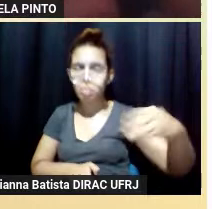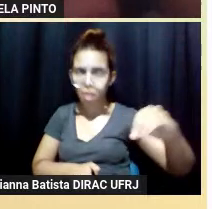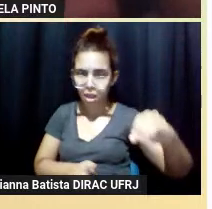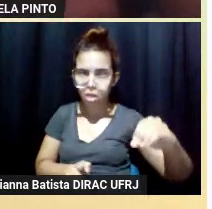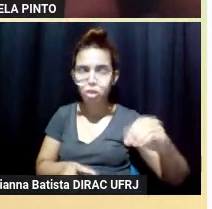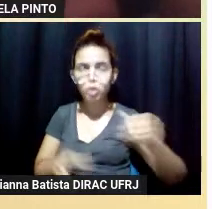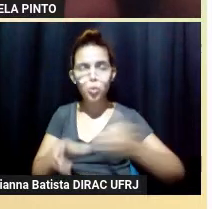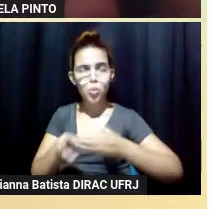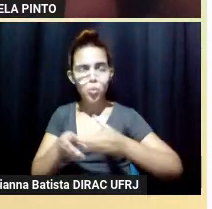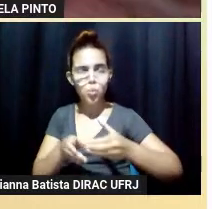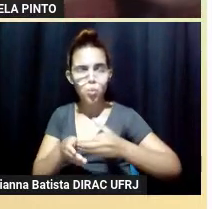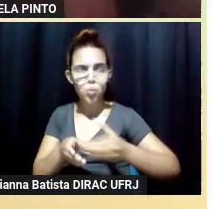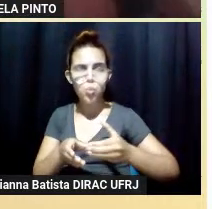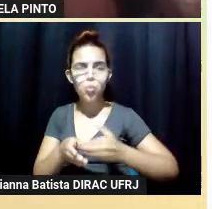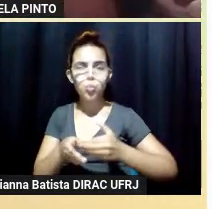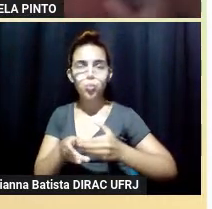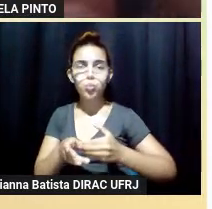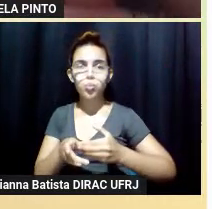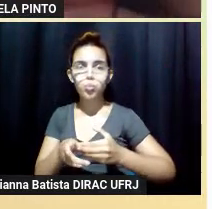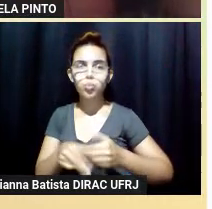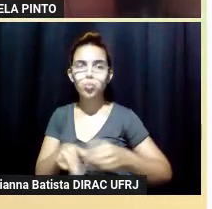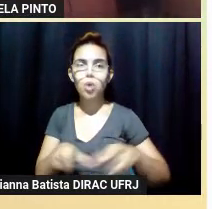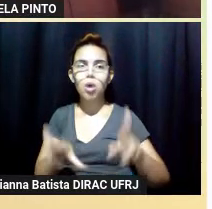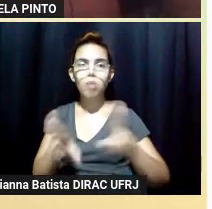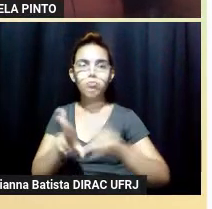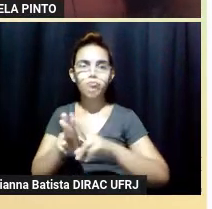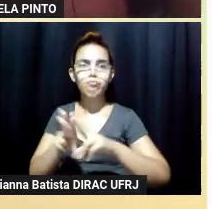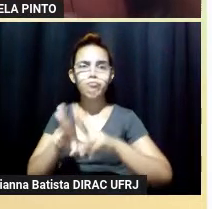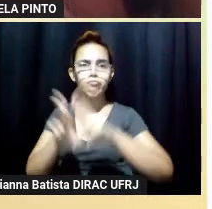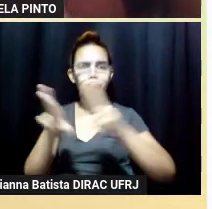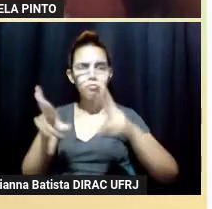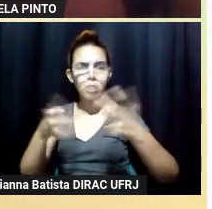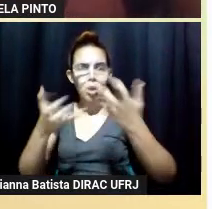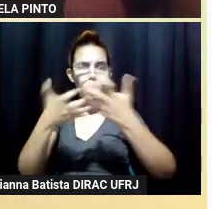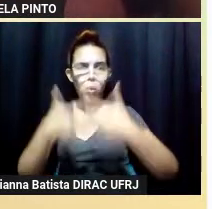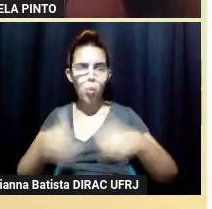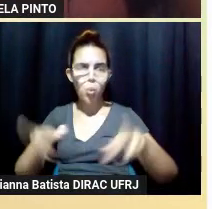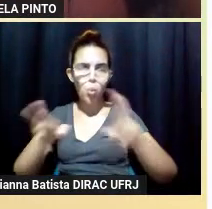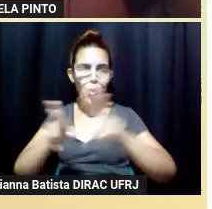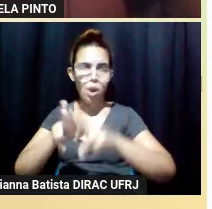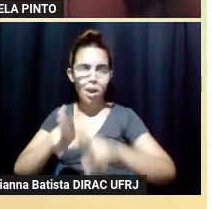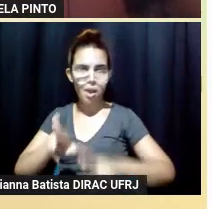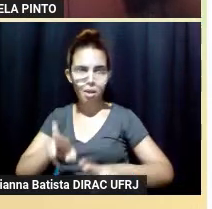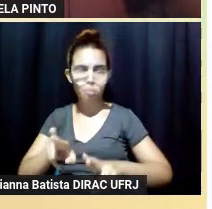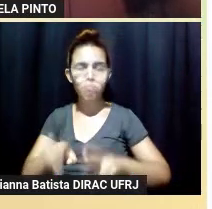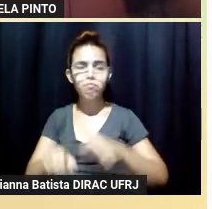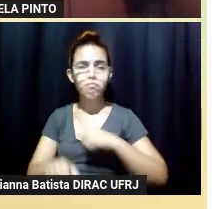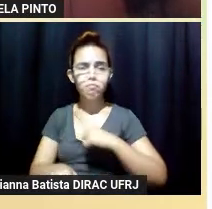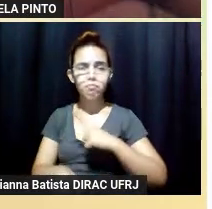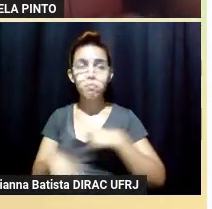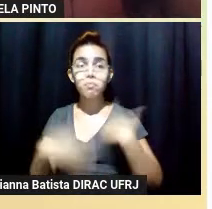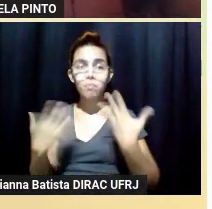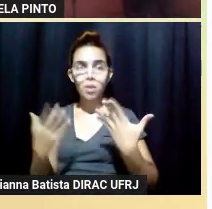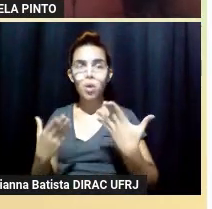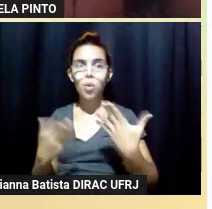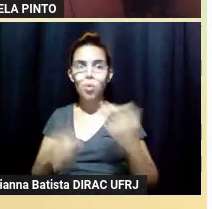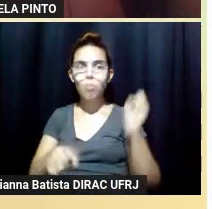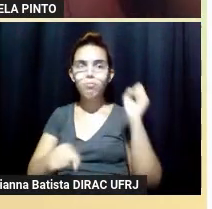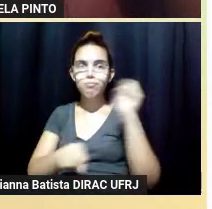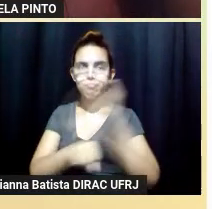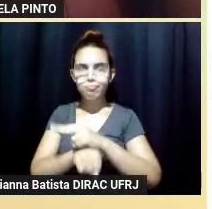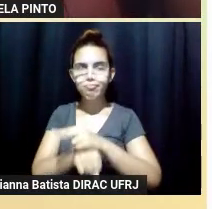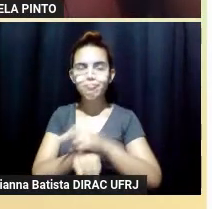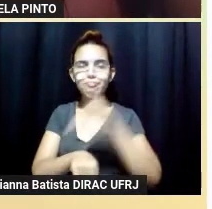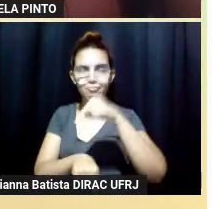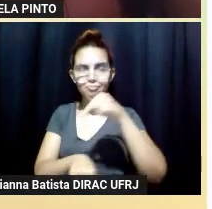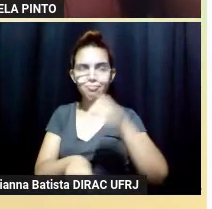né, para o nosso campus de Seropédica, que é o campus mais antigo, e desde então eu atuo profissionalmente somente